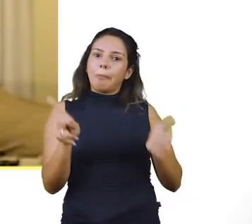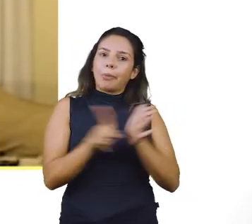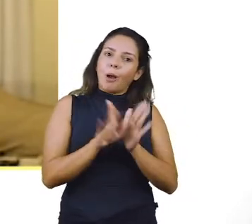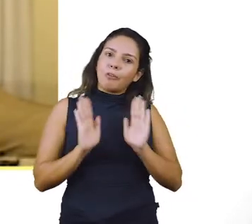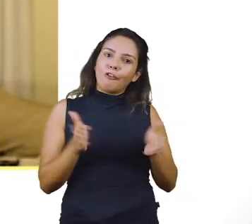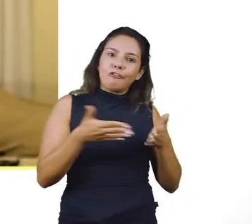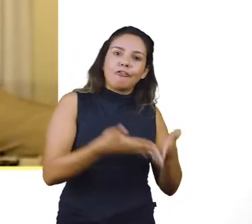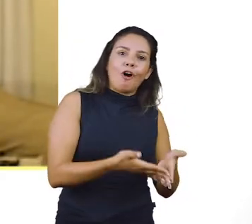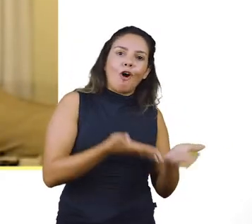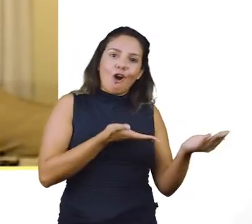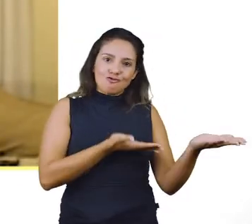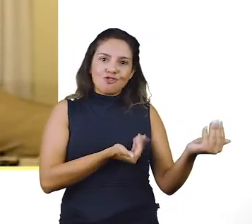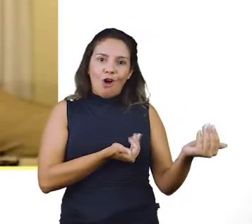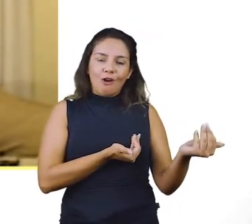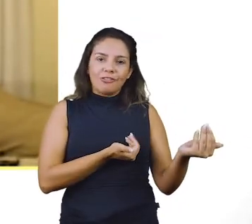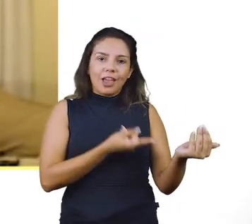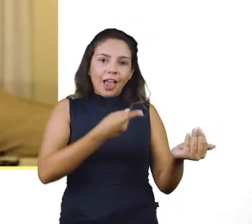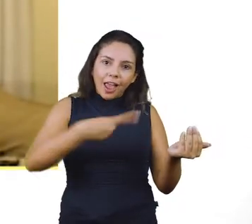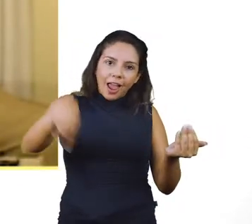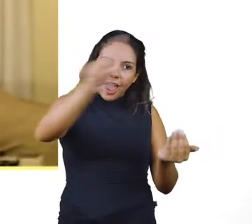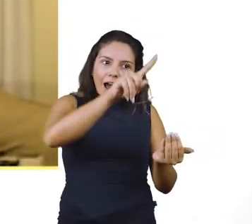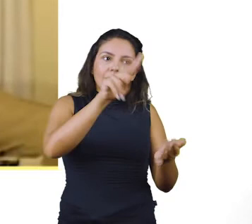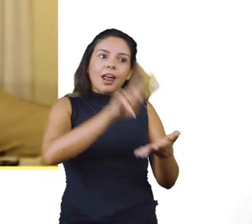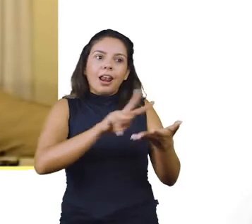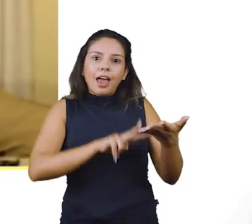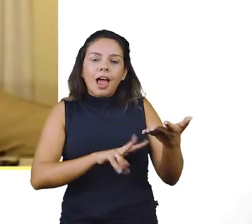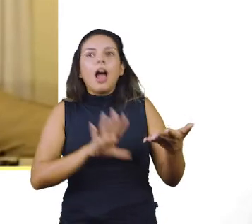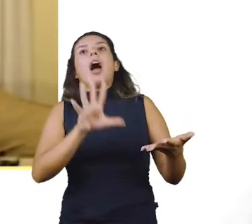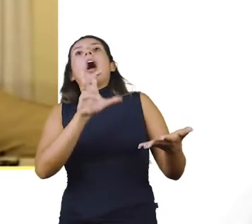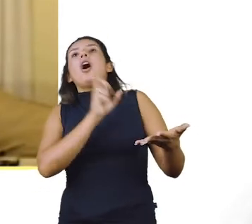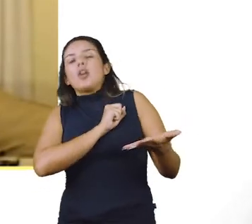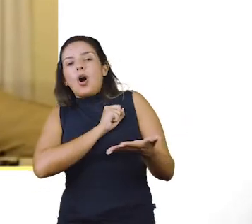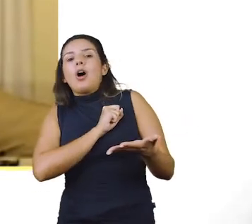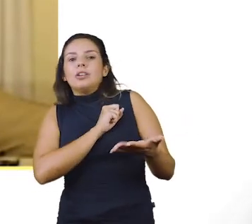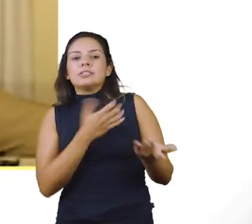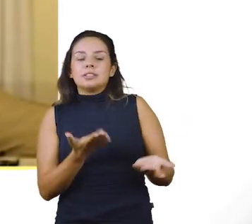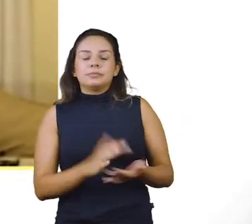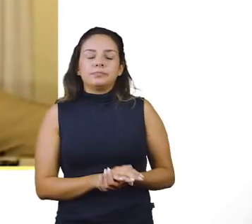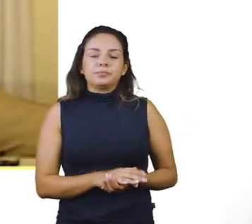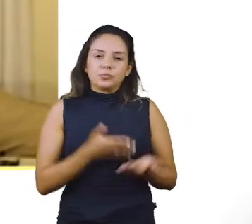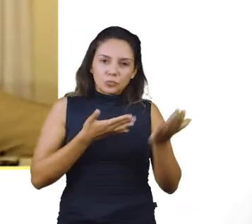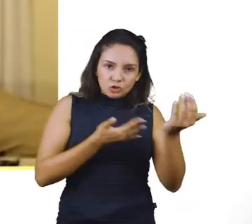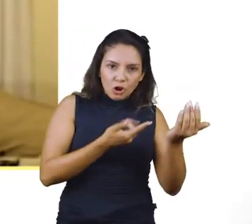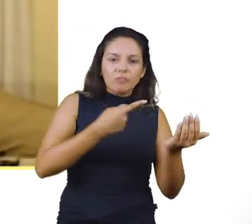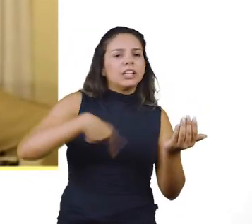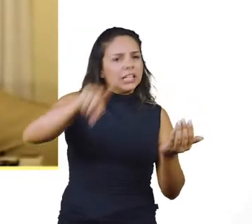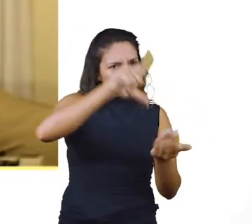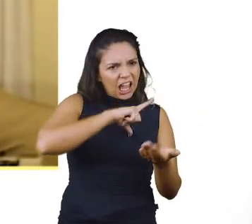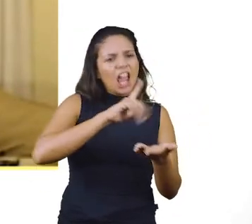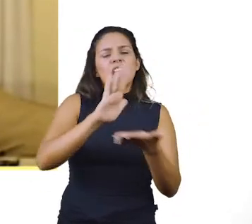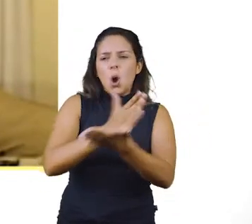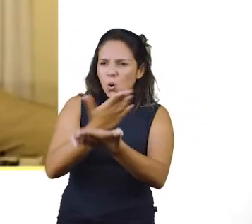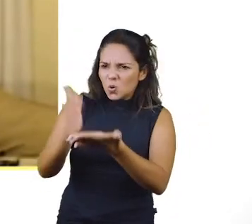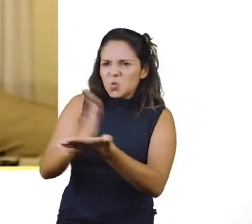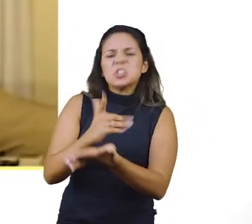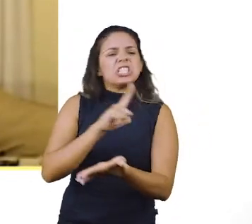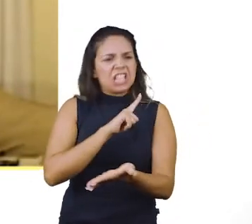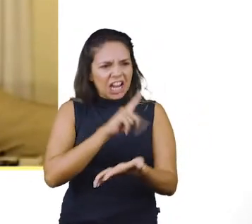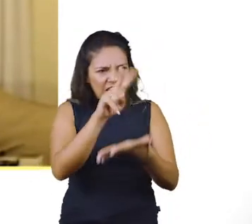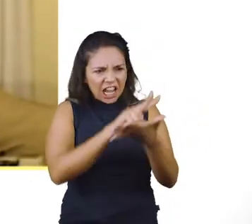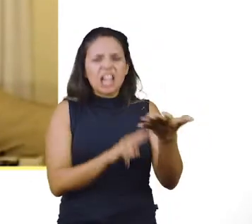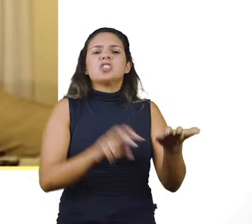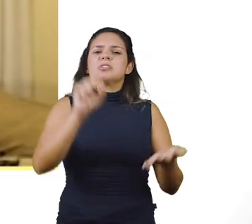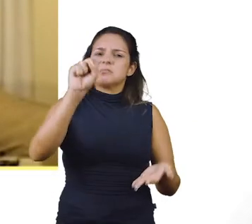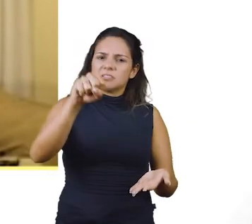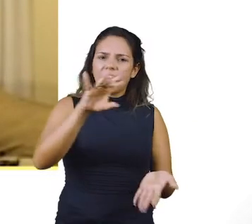voltadas para isso, não é tão desafiante o ato da leitura. Eu acho que o jovem está lendo mais, acho